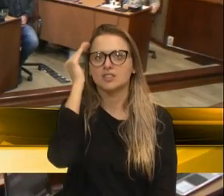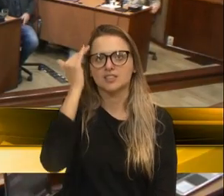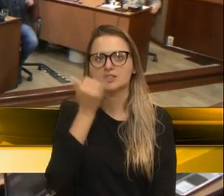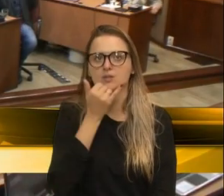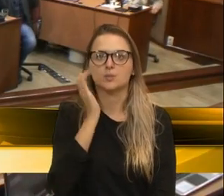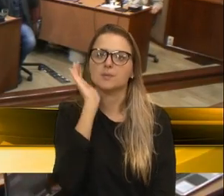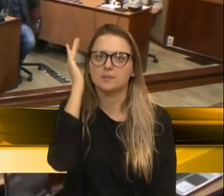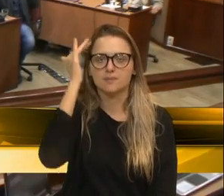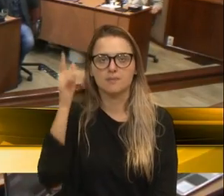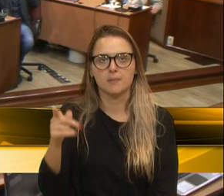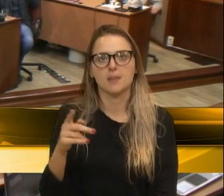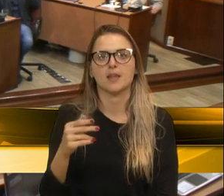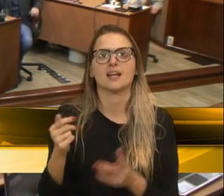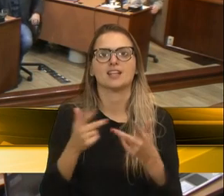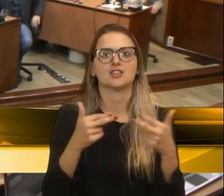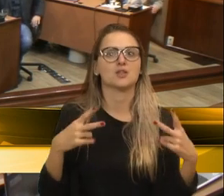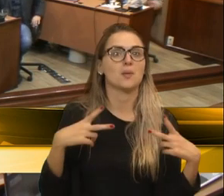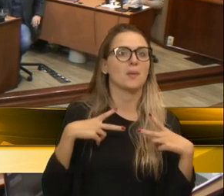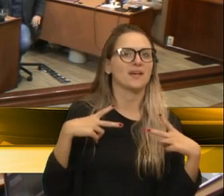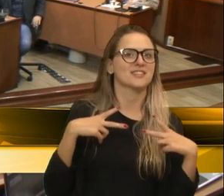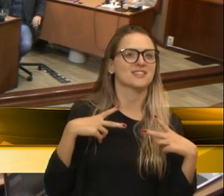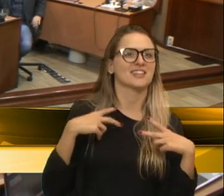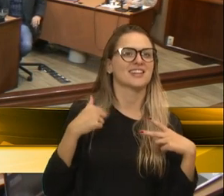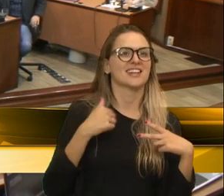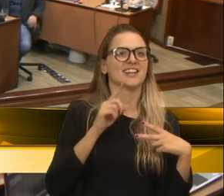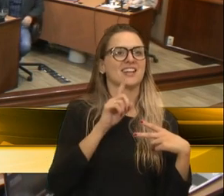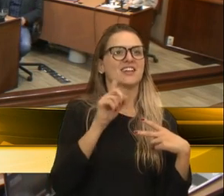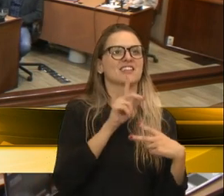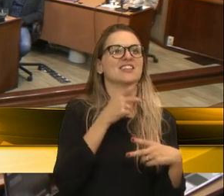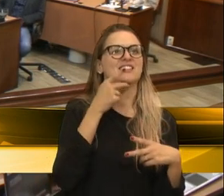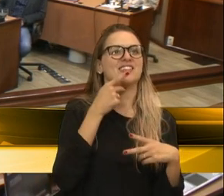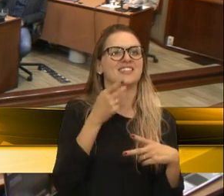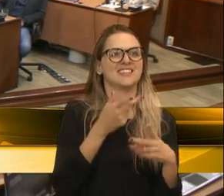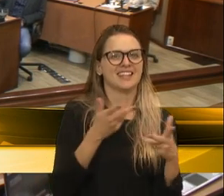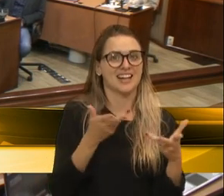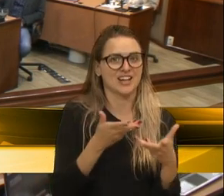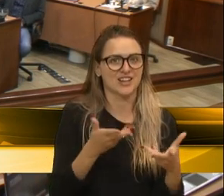cumprimentar, e essas questões pessoais eu não vou usar nesse momento.